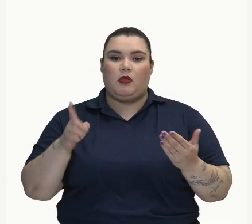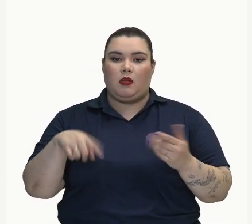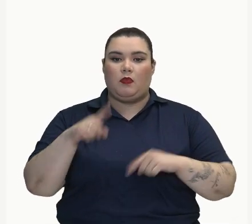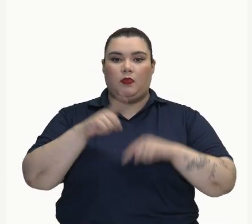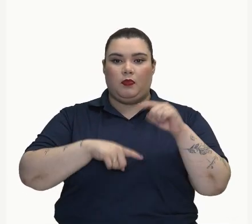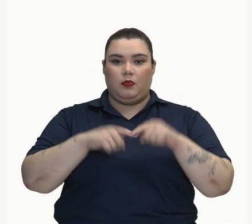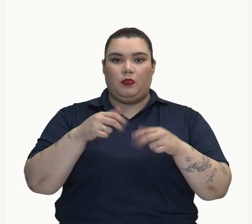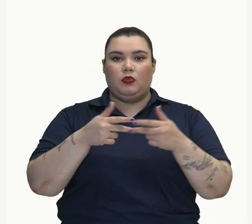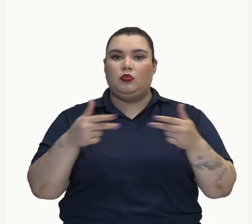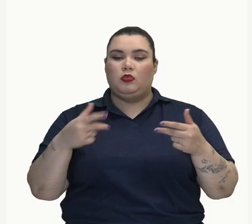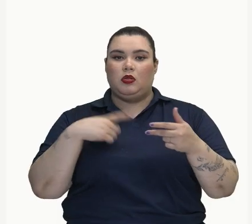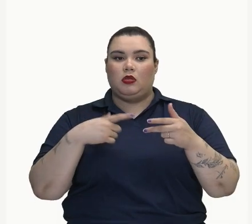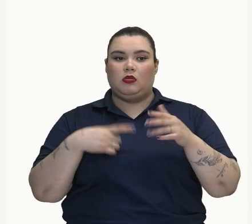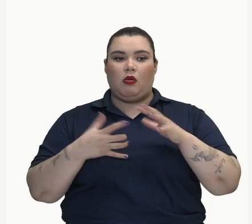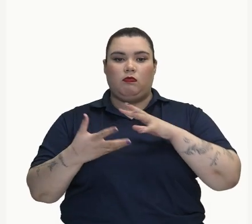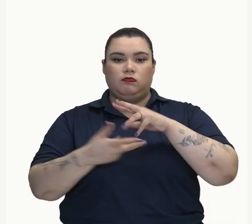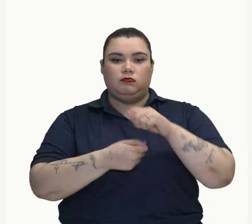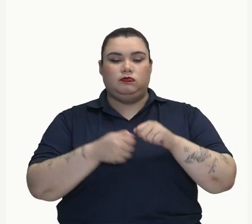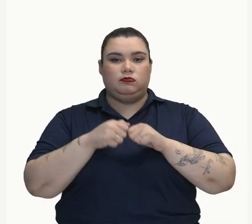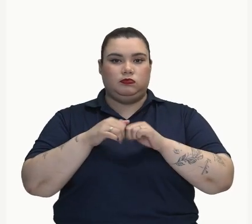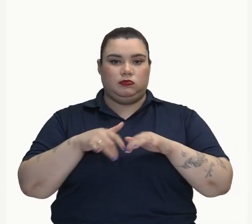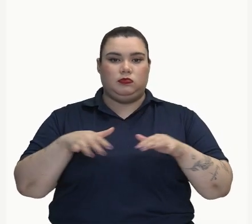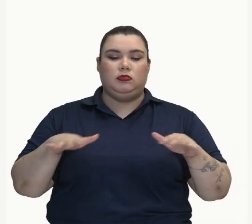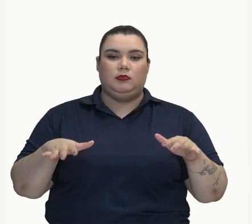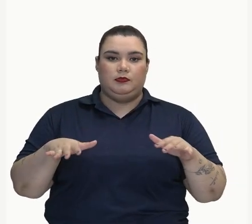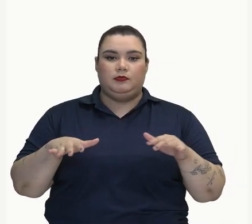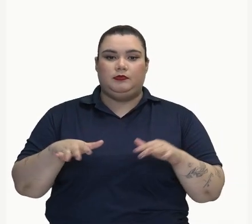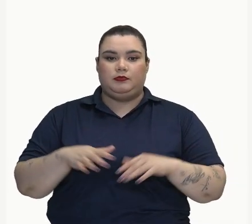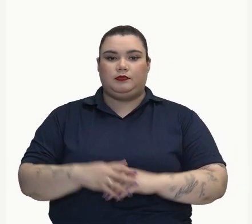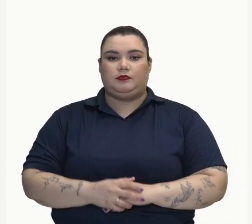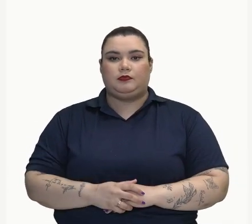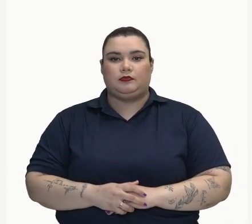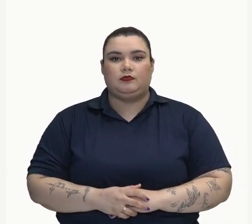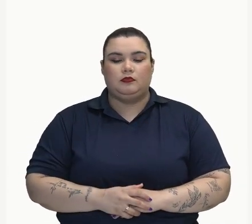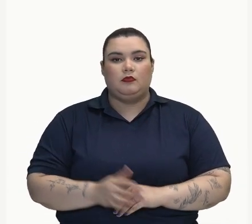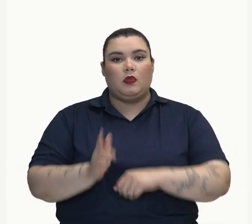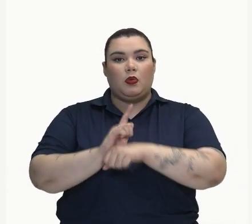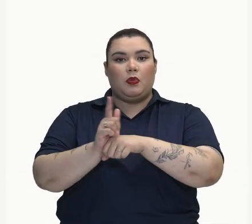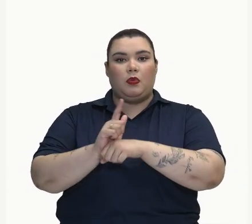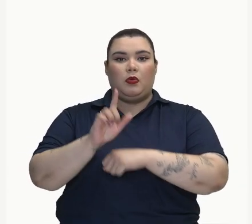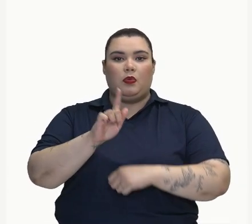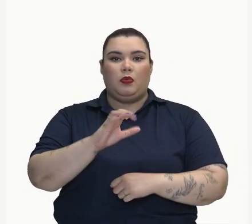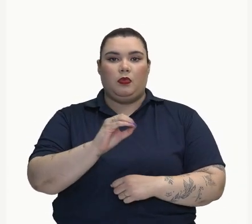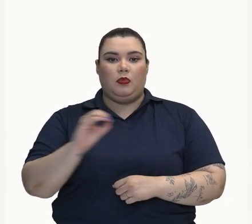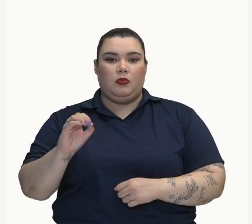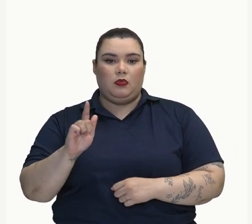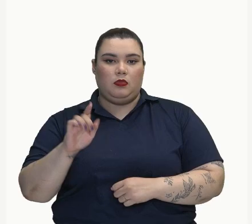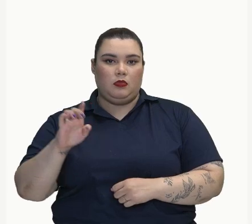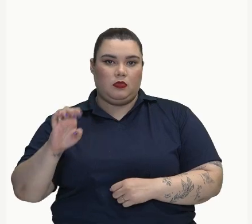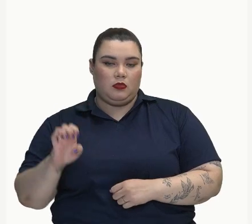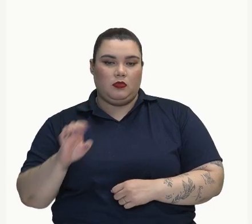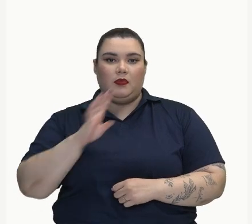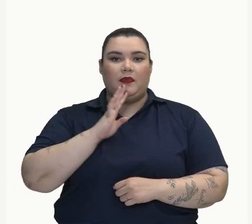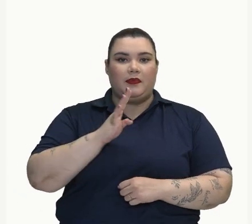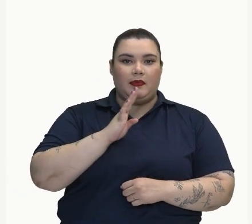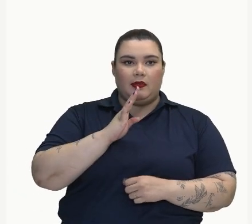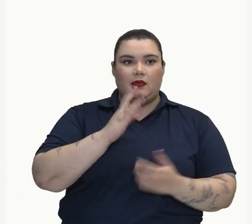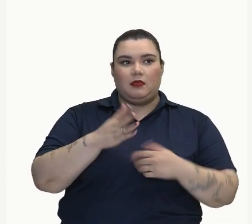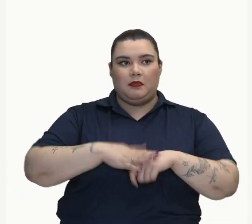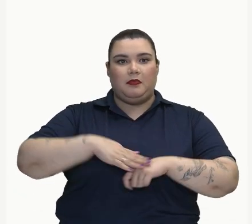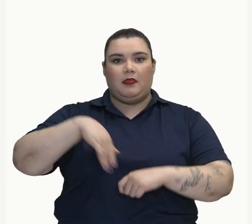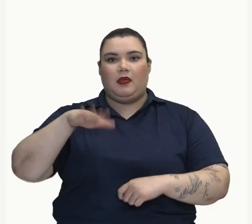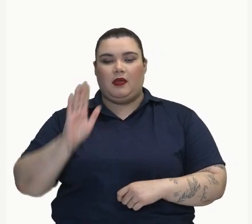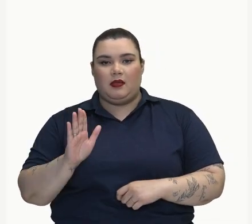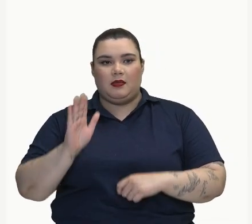produto globalizado. Então, ele lidera esse processo de globalização. O Google, quem é que não conhece o Google? É um dos